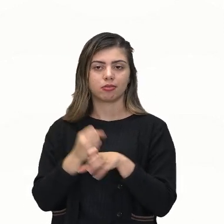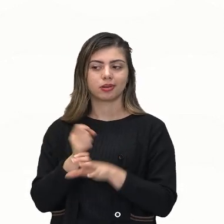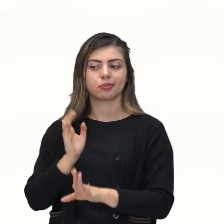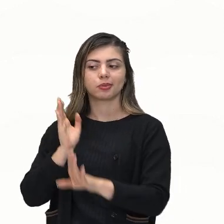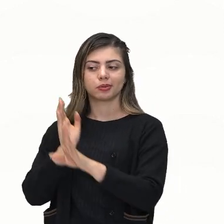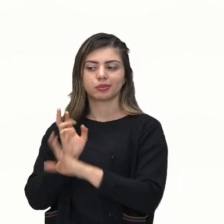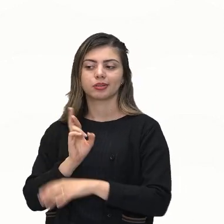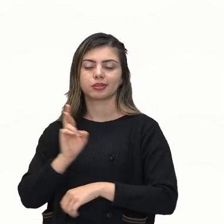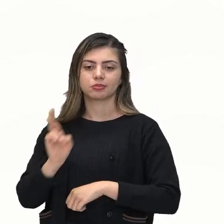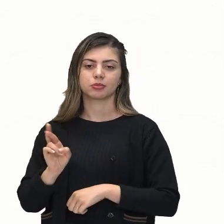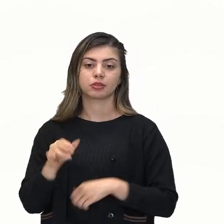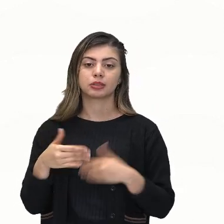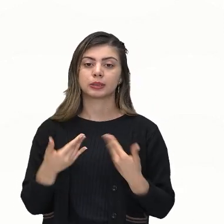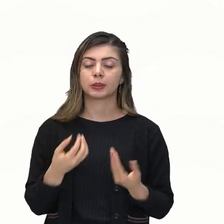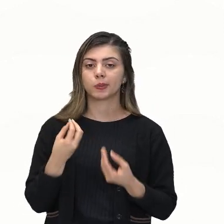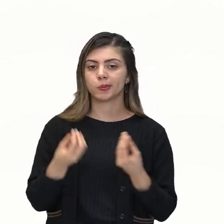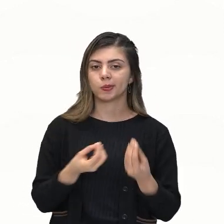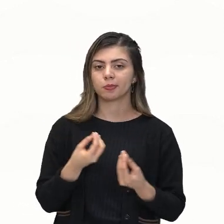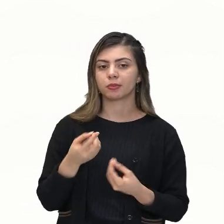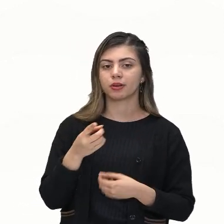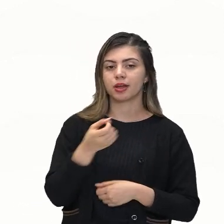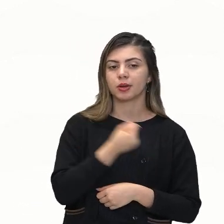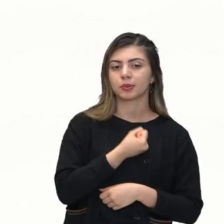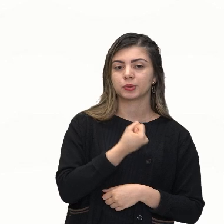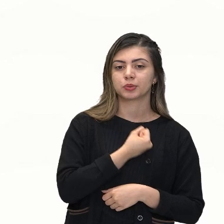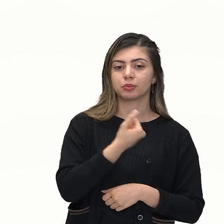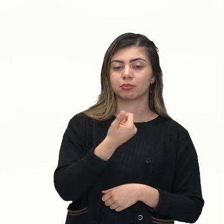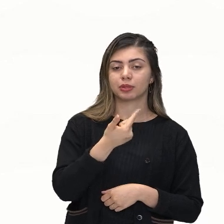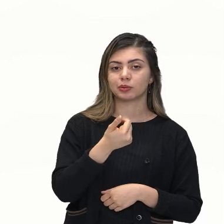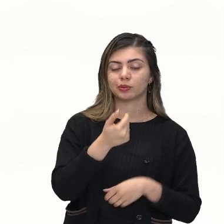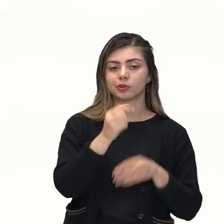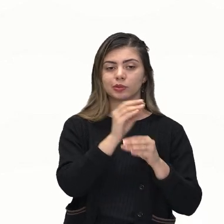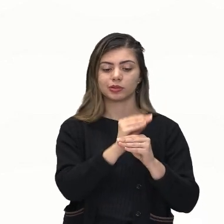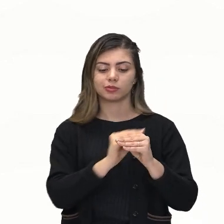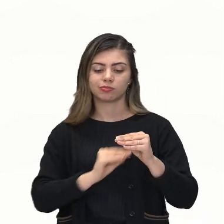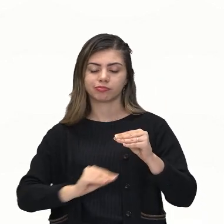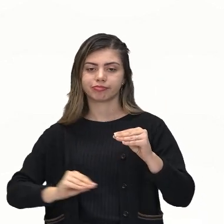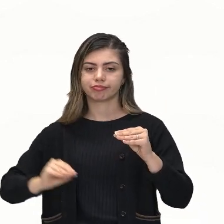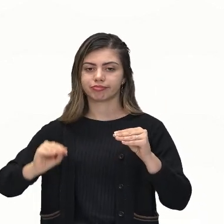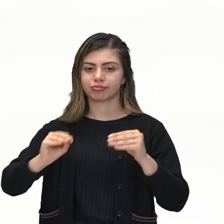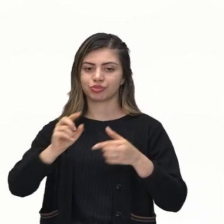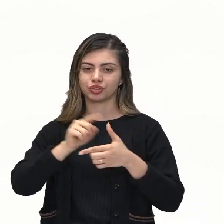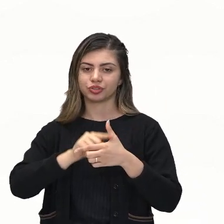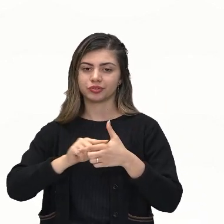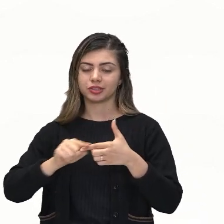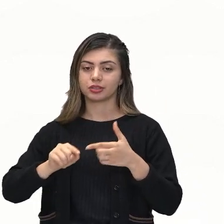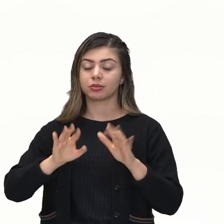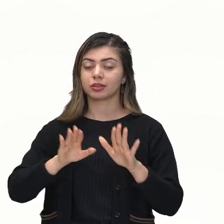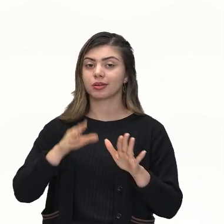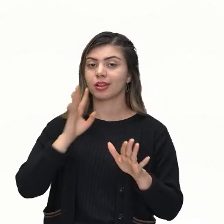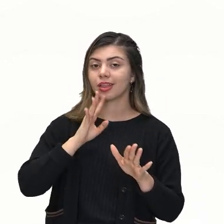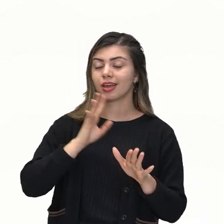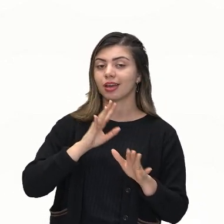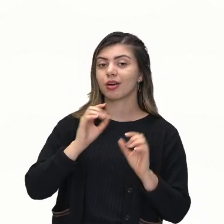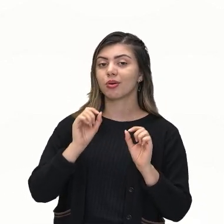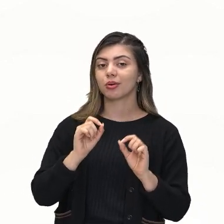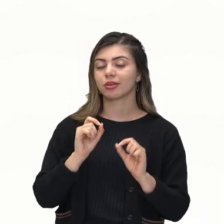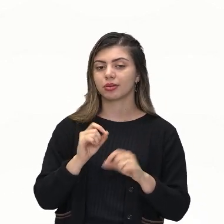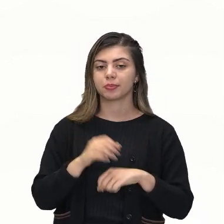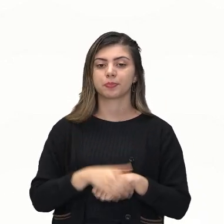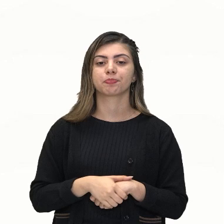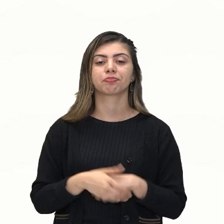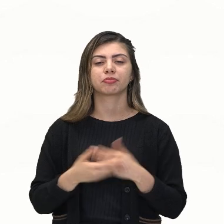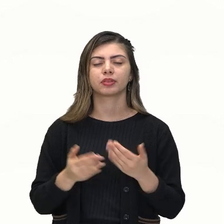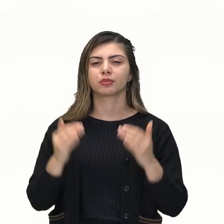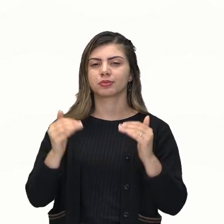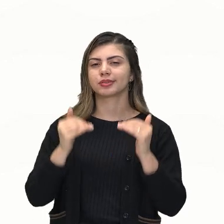o 12 que o acompanha passará dividindo. E aí, olha lá algo bacana aqui. Eu tenho em cima